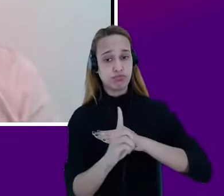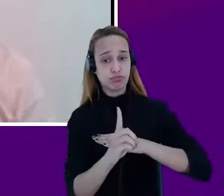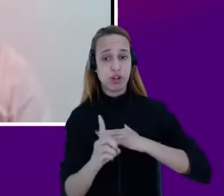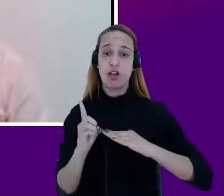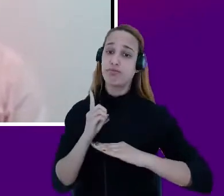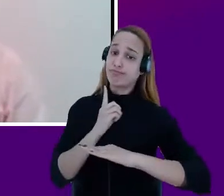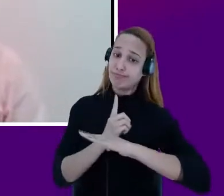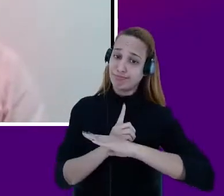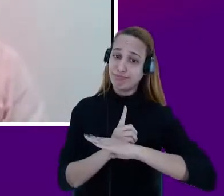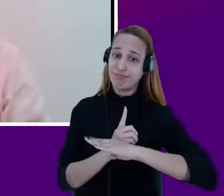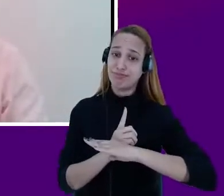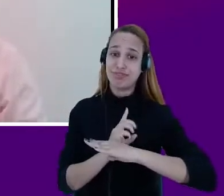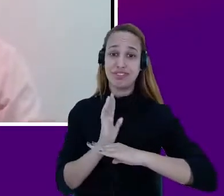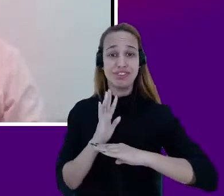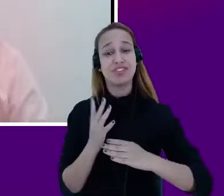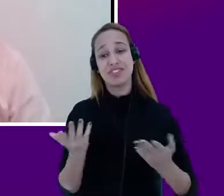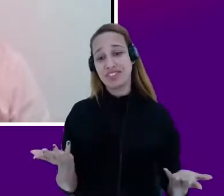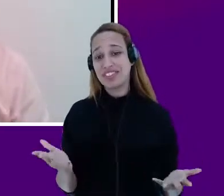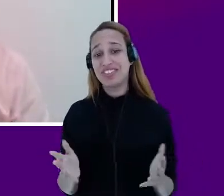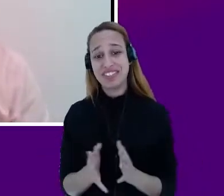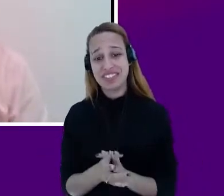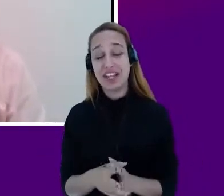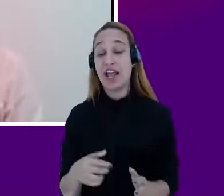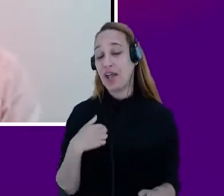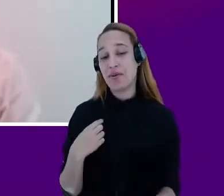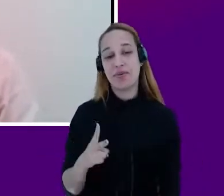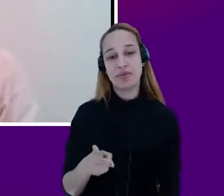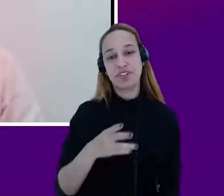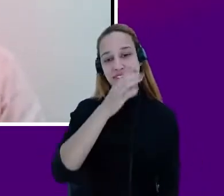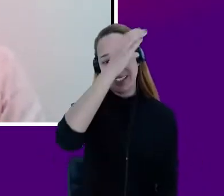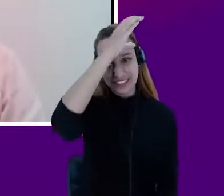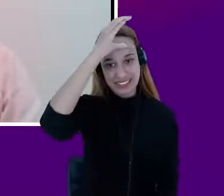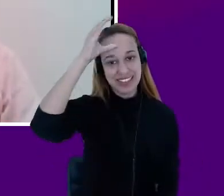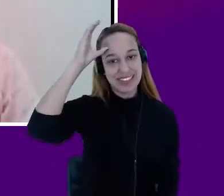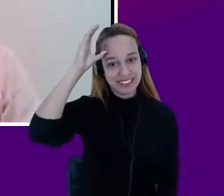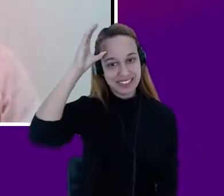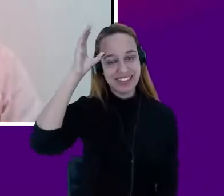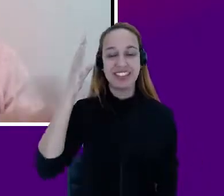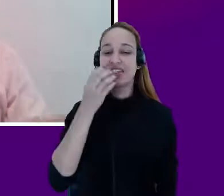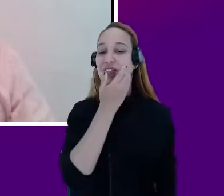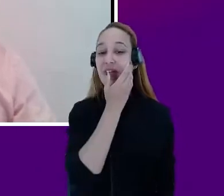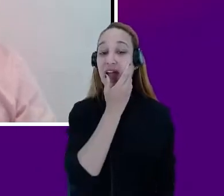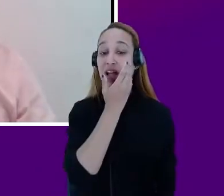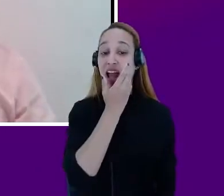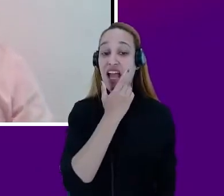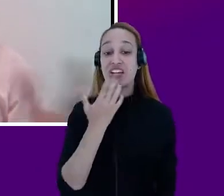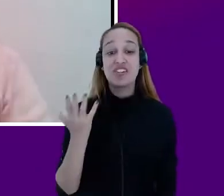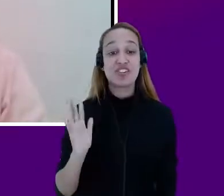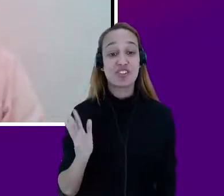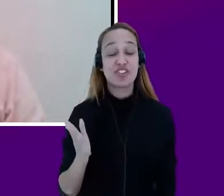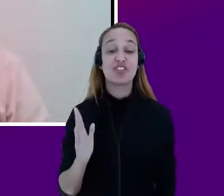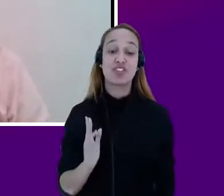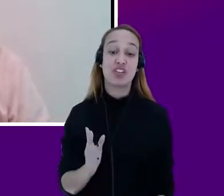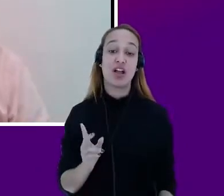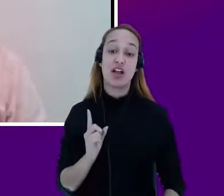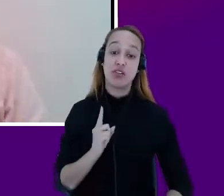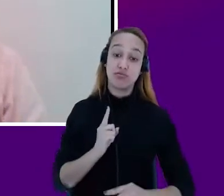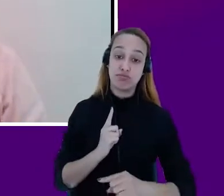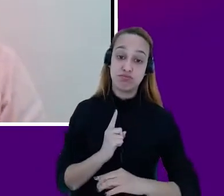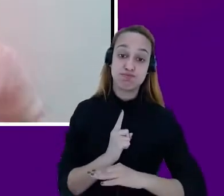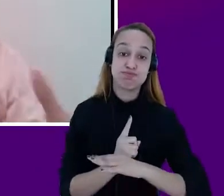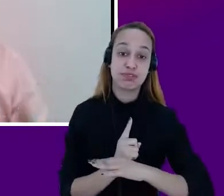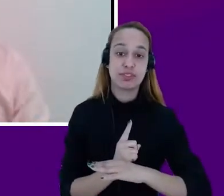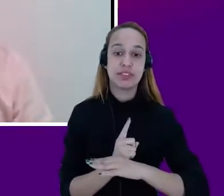cliente, né? Sou cliente, né? do mercado de seguros, já fui seguradora, e agora estou aqui do